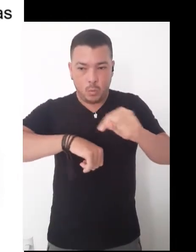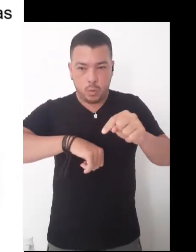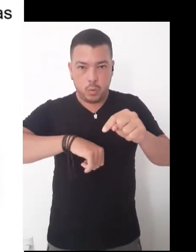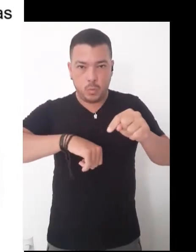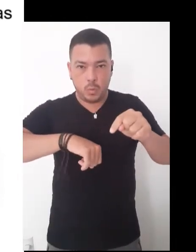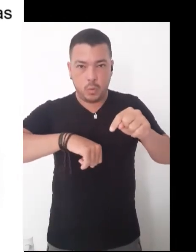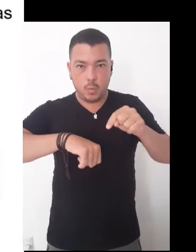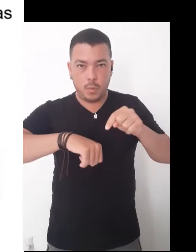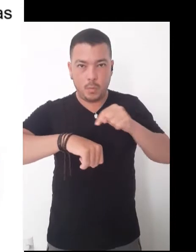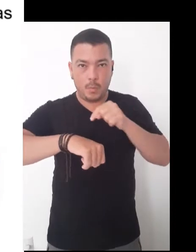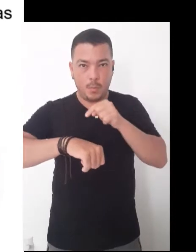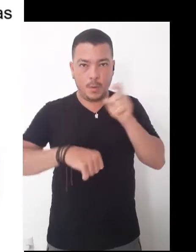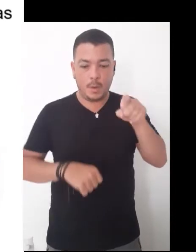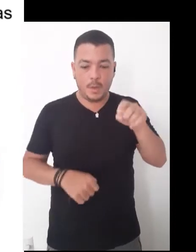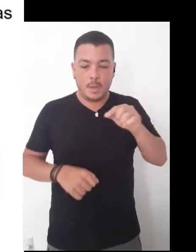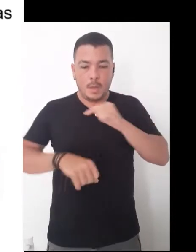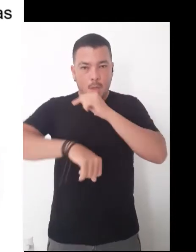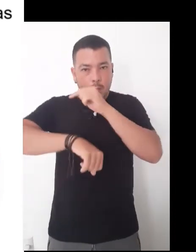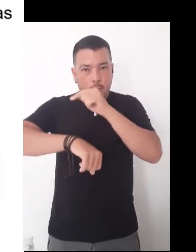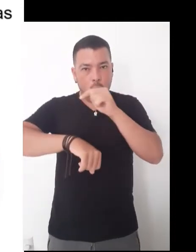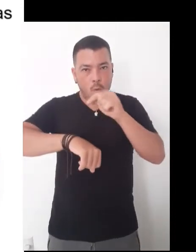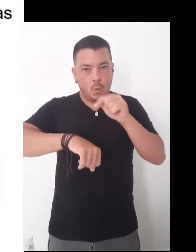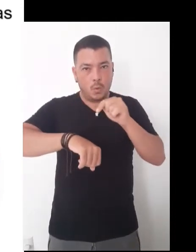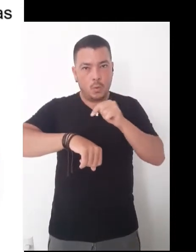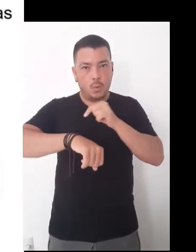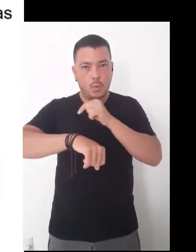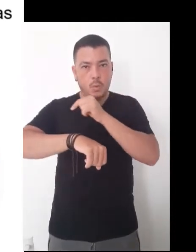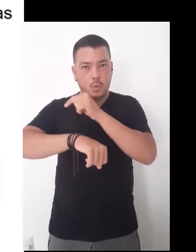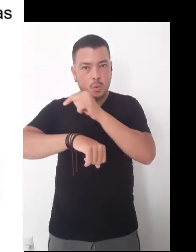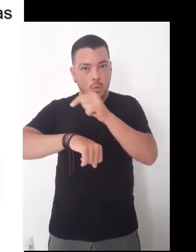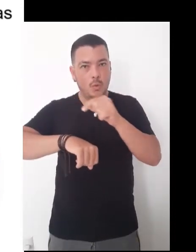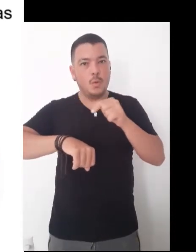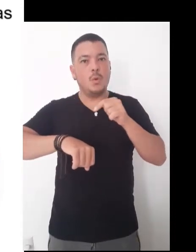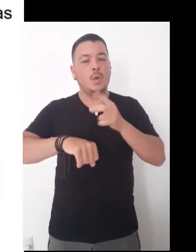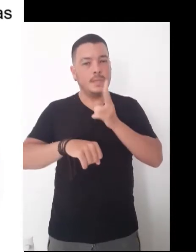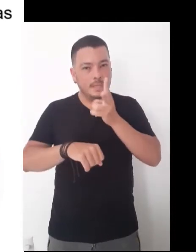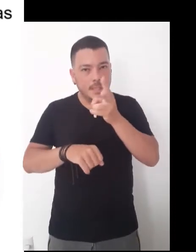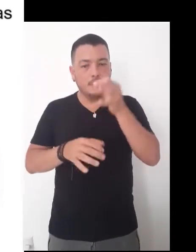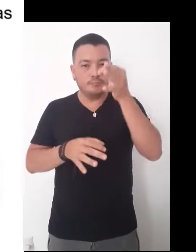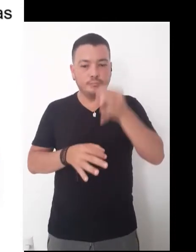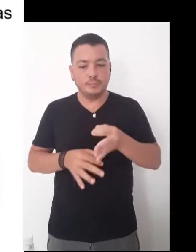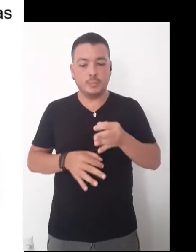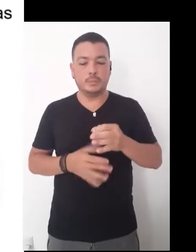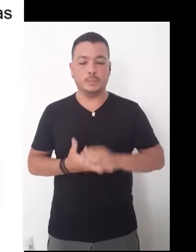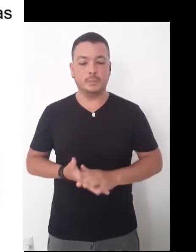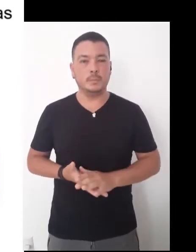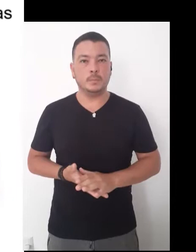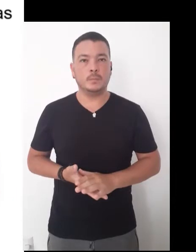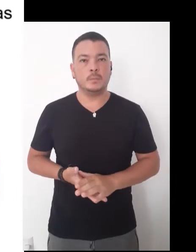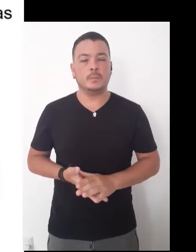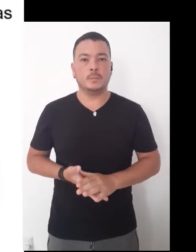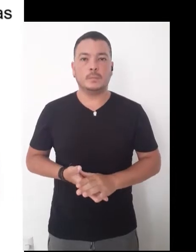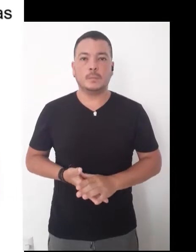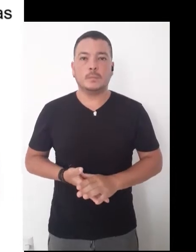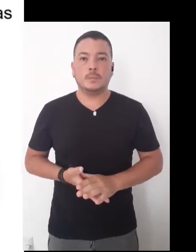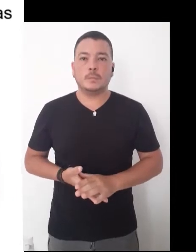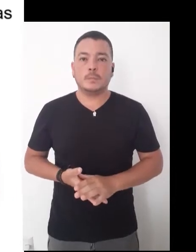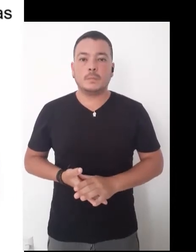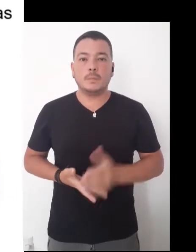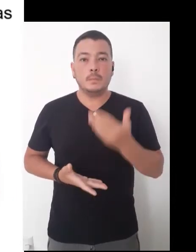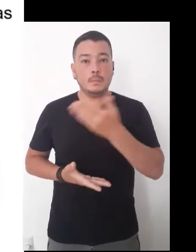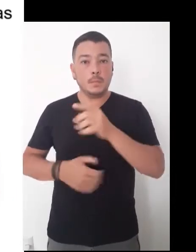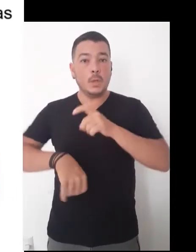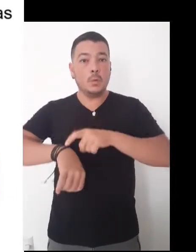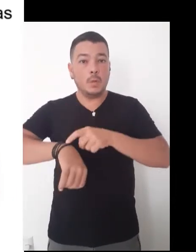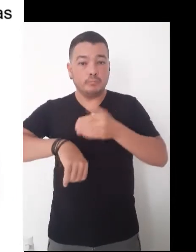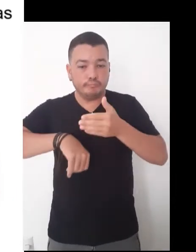1, ele dá um clique, começa o ciclo 2, outro clique, ele marca o início do ciclo 3, outro clique e assim por diante. Então, nesse intervalo de